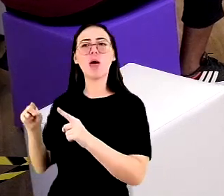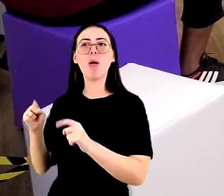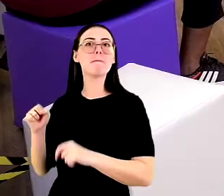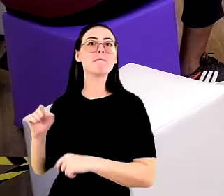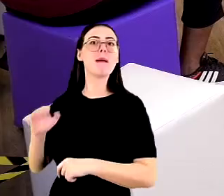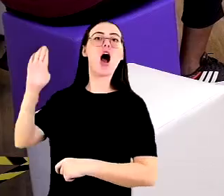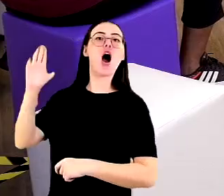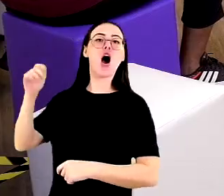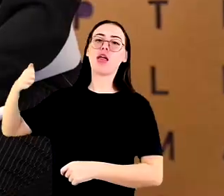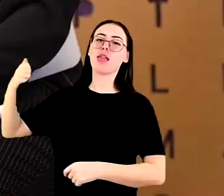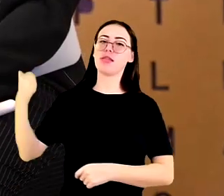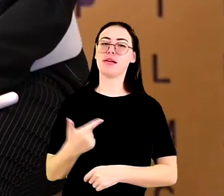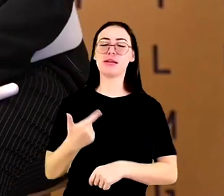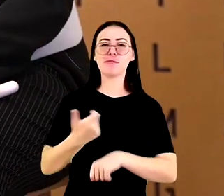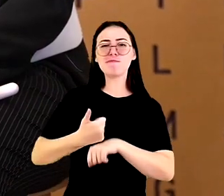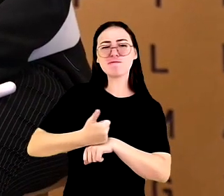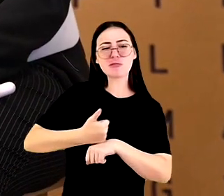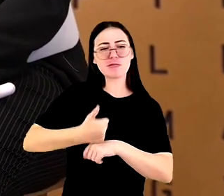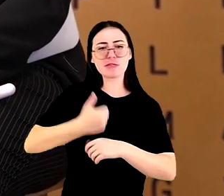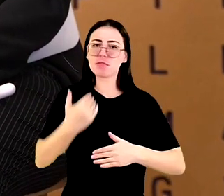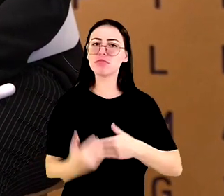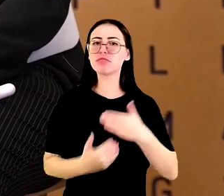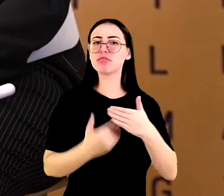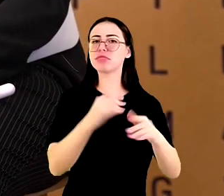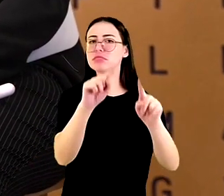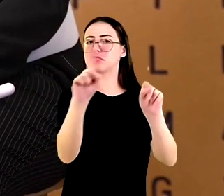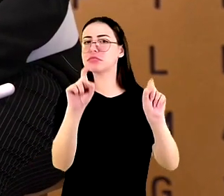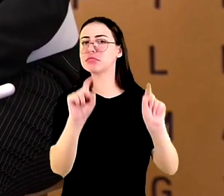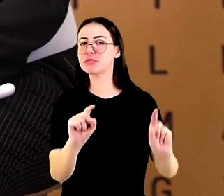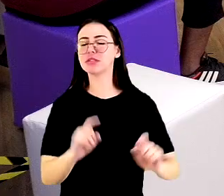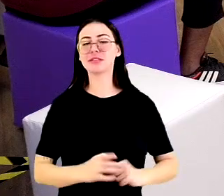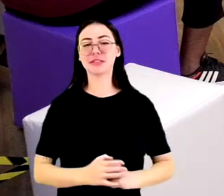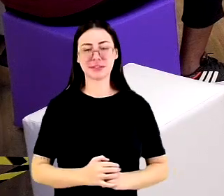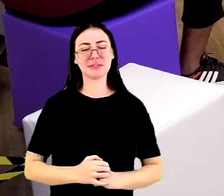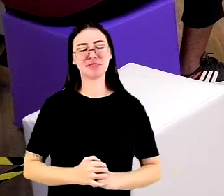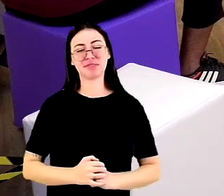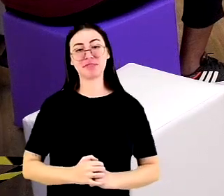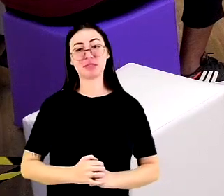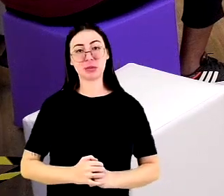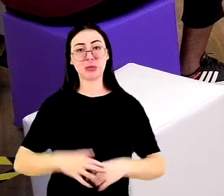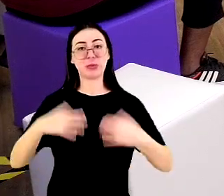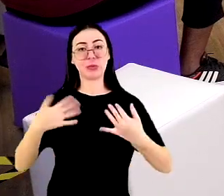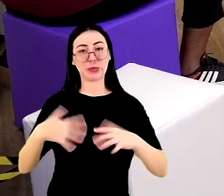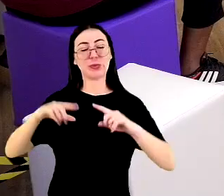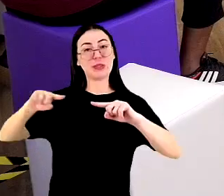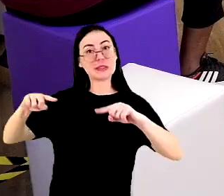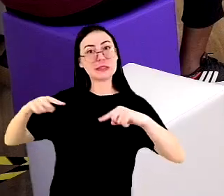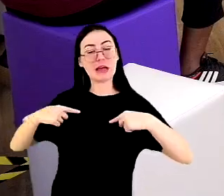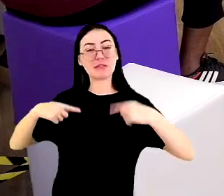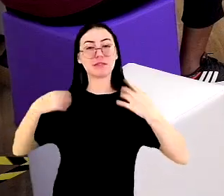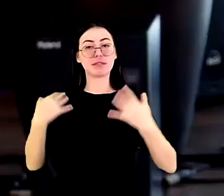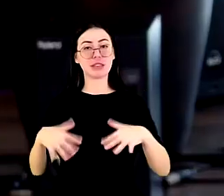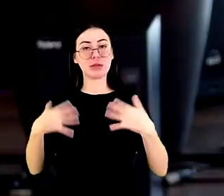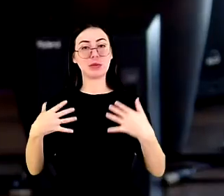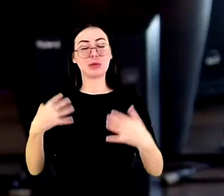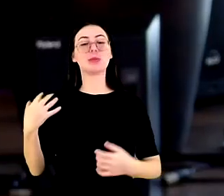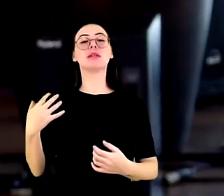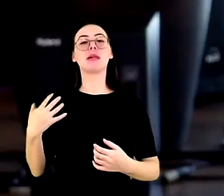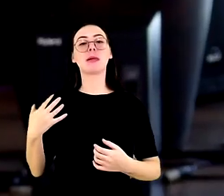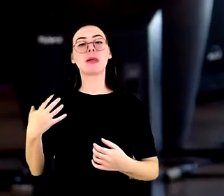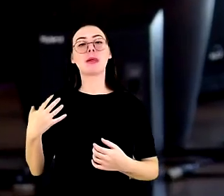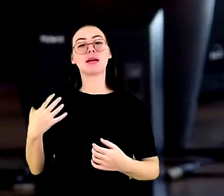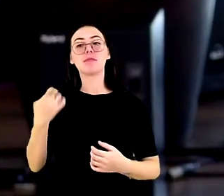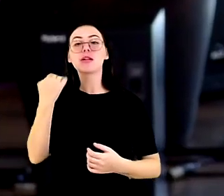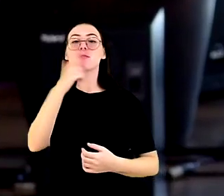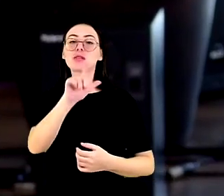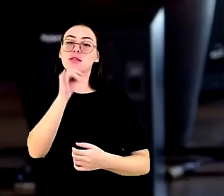você? Na verdade, é um desafio muito grande. E o fato de fazer a transição de carreira para uma área que